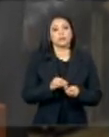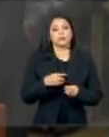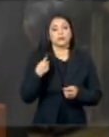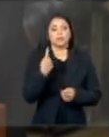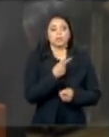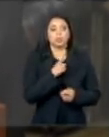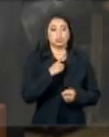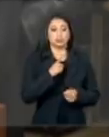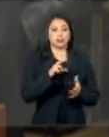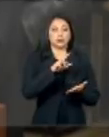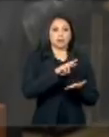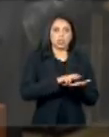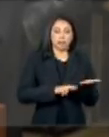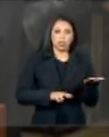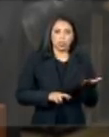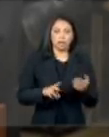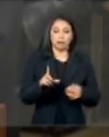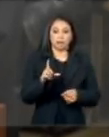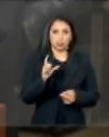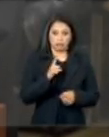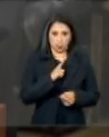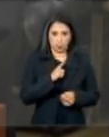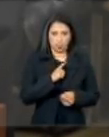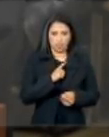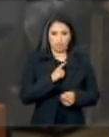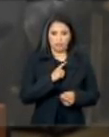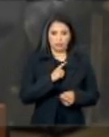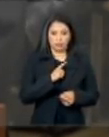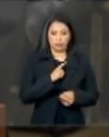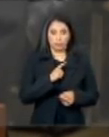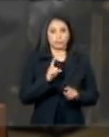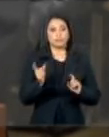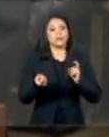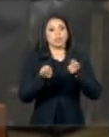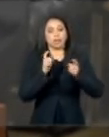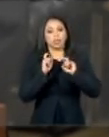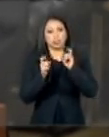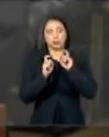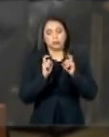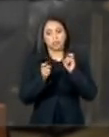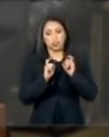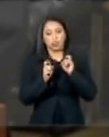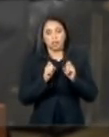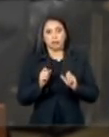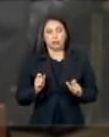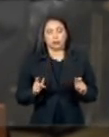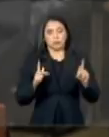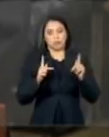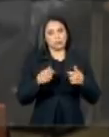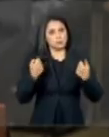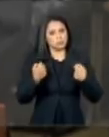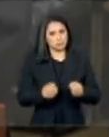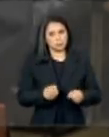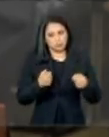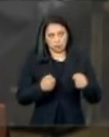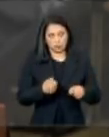esta regra existe e o ato administrativo da aposentadoria é necessariamente